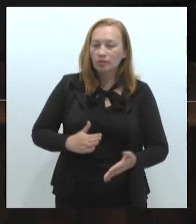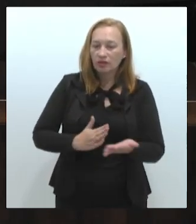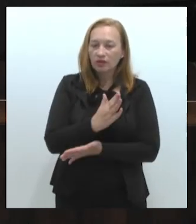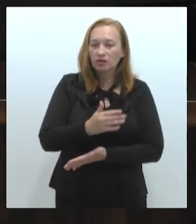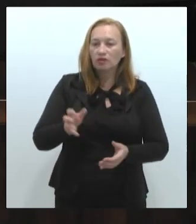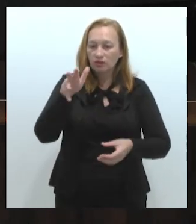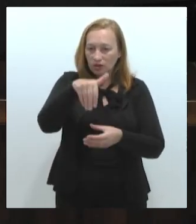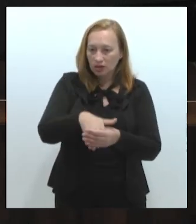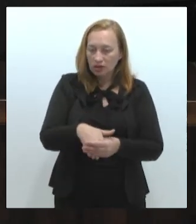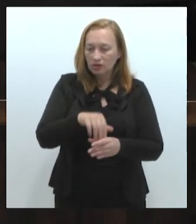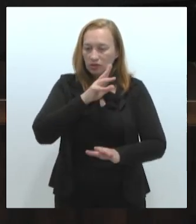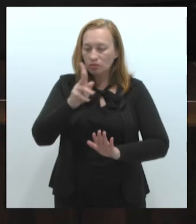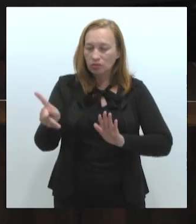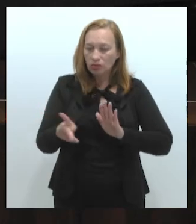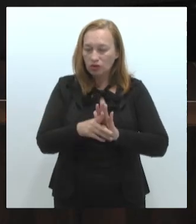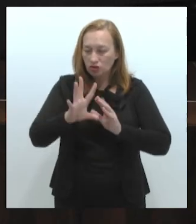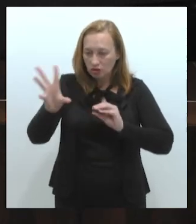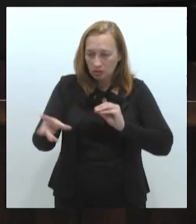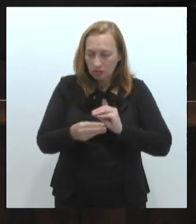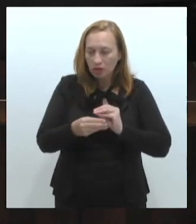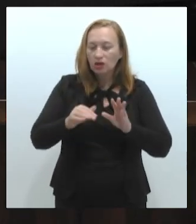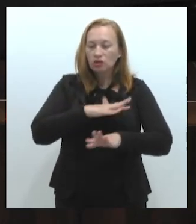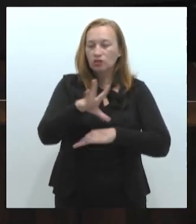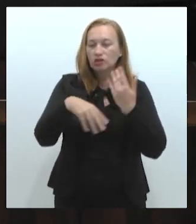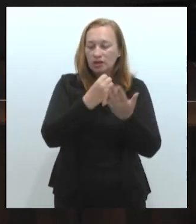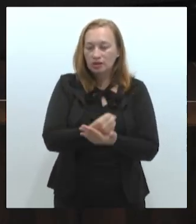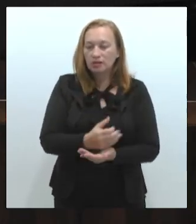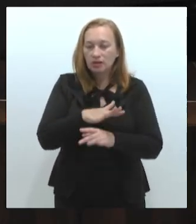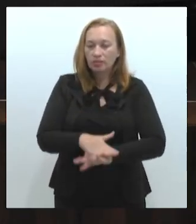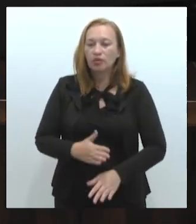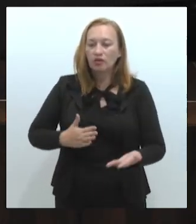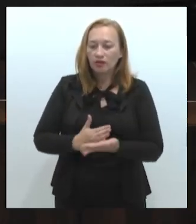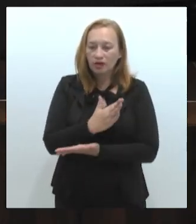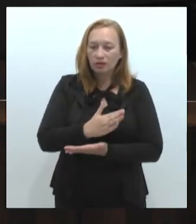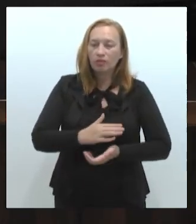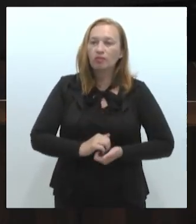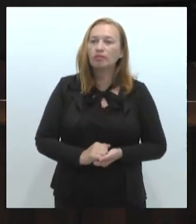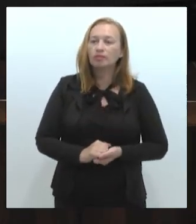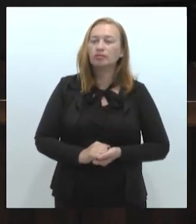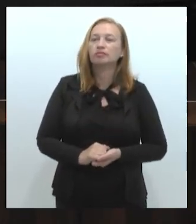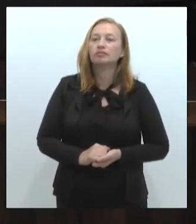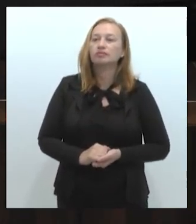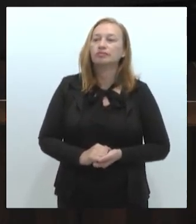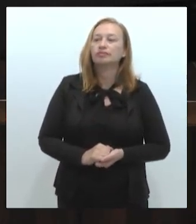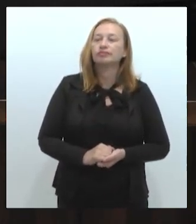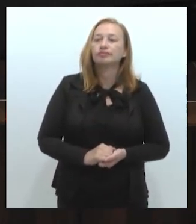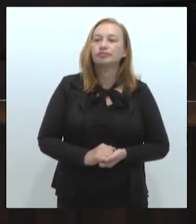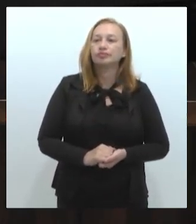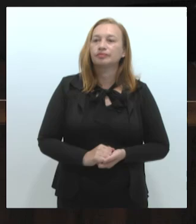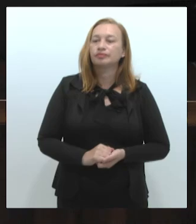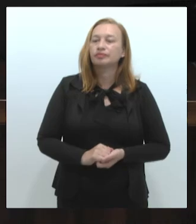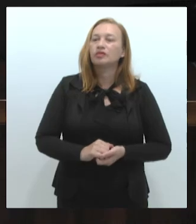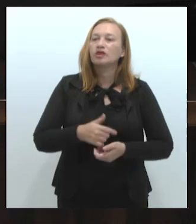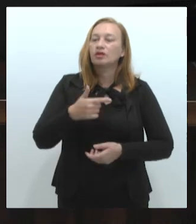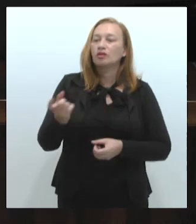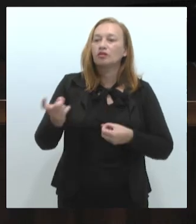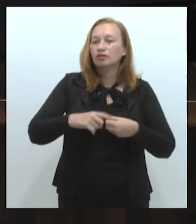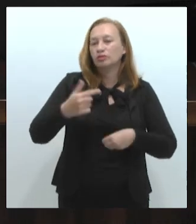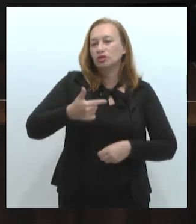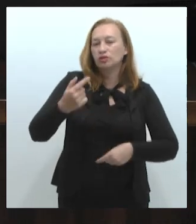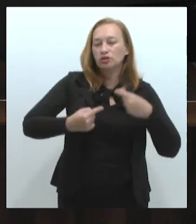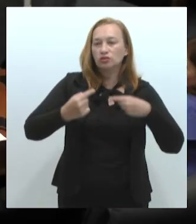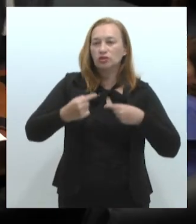Em votação, o projeto assim emendado. Senhores que aprovam, permaneçam como estão. Aprovado. Vai a redação do vencido para a segunda